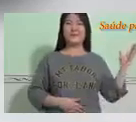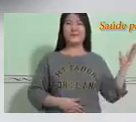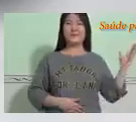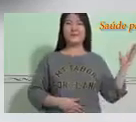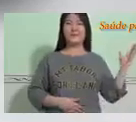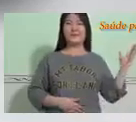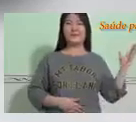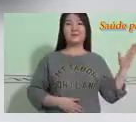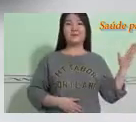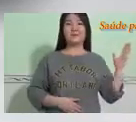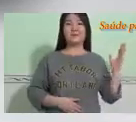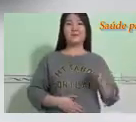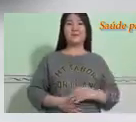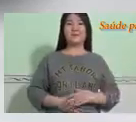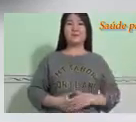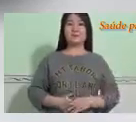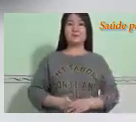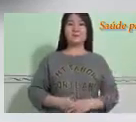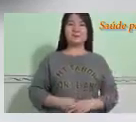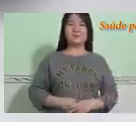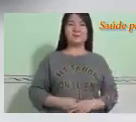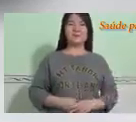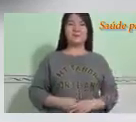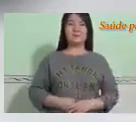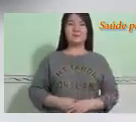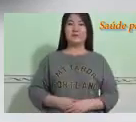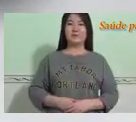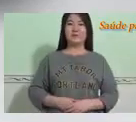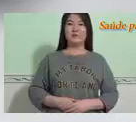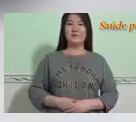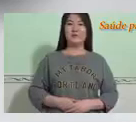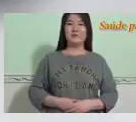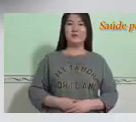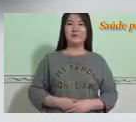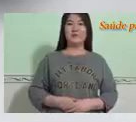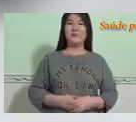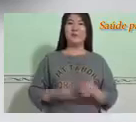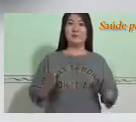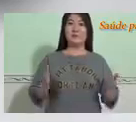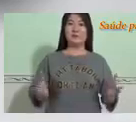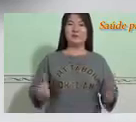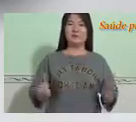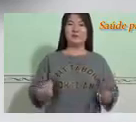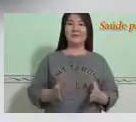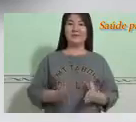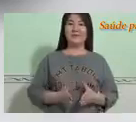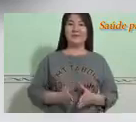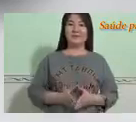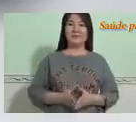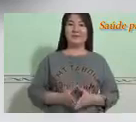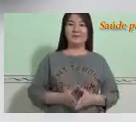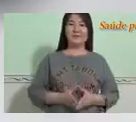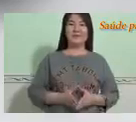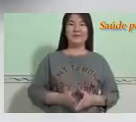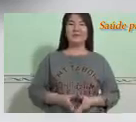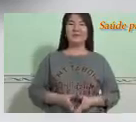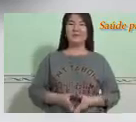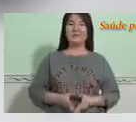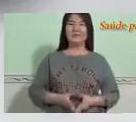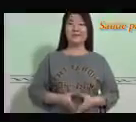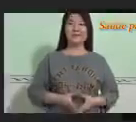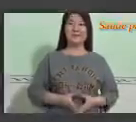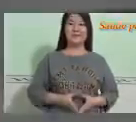Além disso, o consumo de chá de limão e mel pode ajudar a fortalecer o sistema imune. Veja no vídeo a seguir